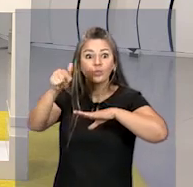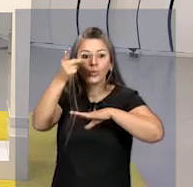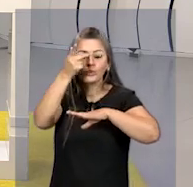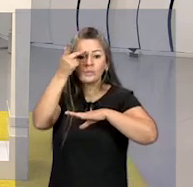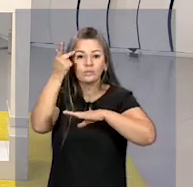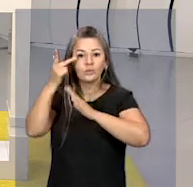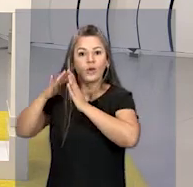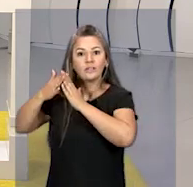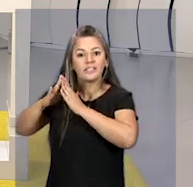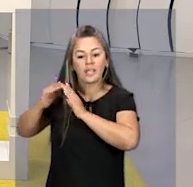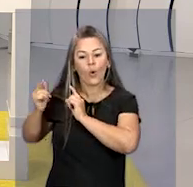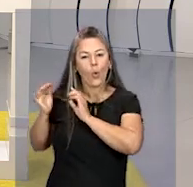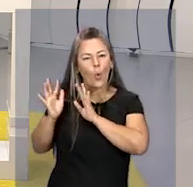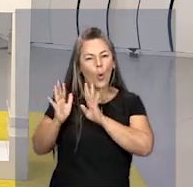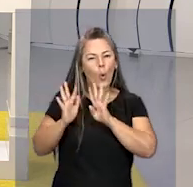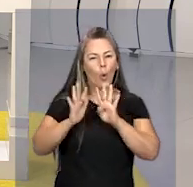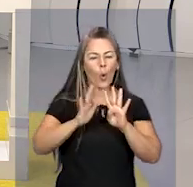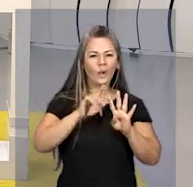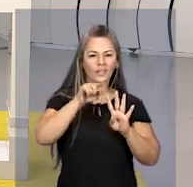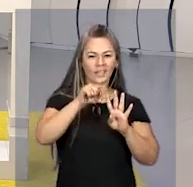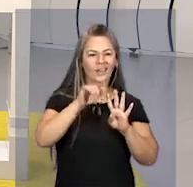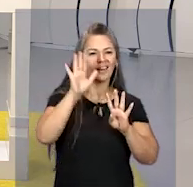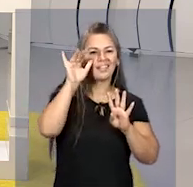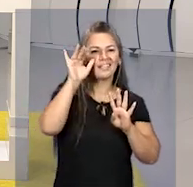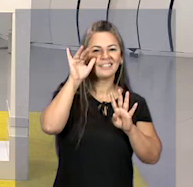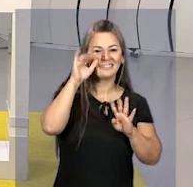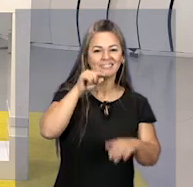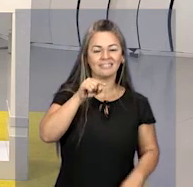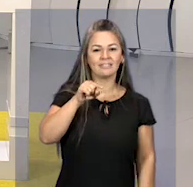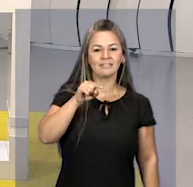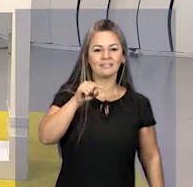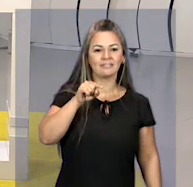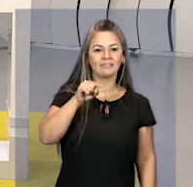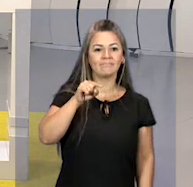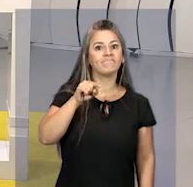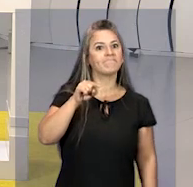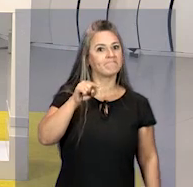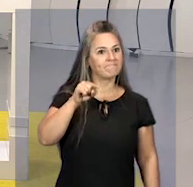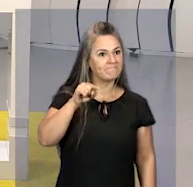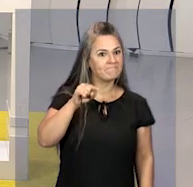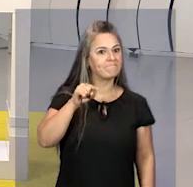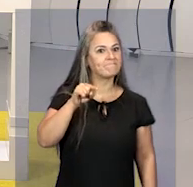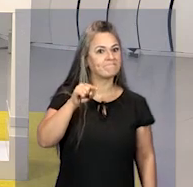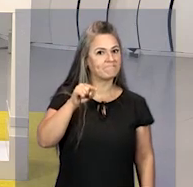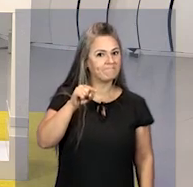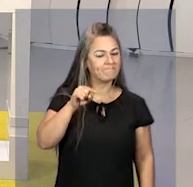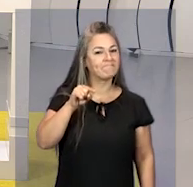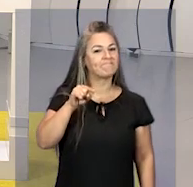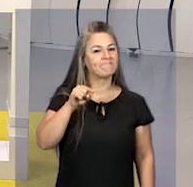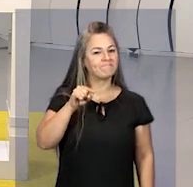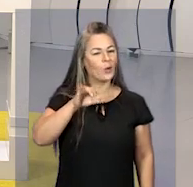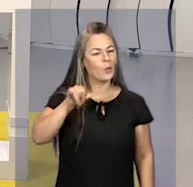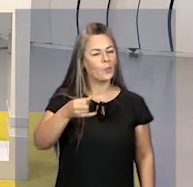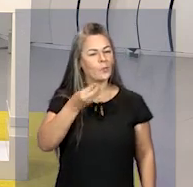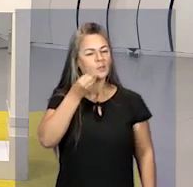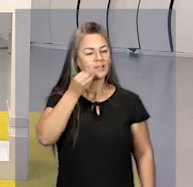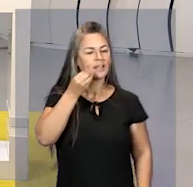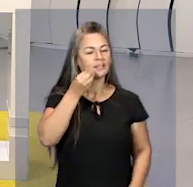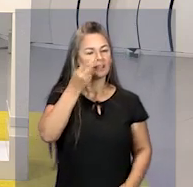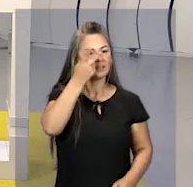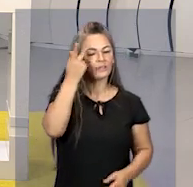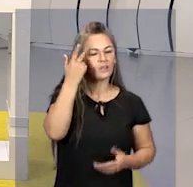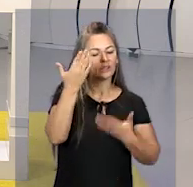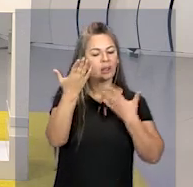um momento que as pessoas saíam do trabalho, as pessoas tinham ali para se unirem, para assistir, para